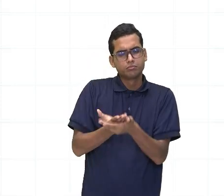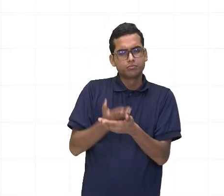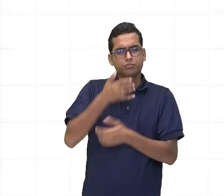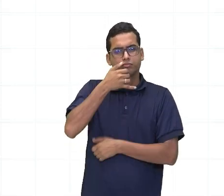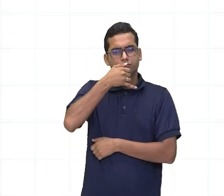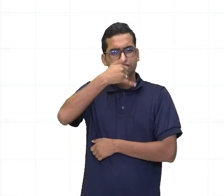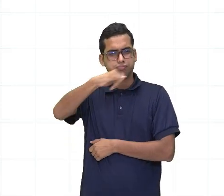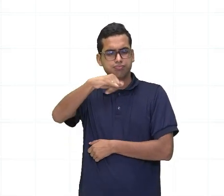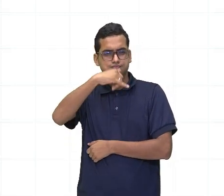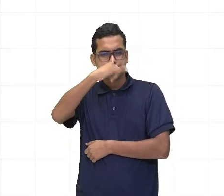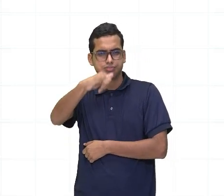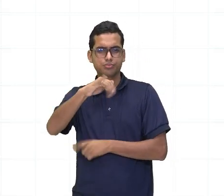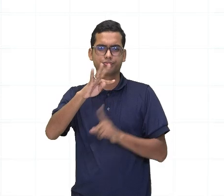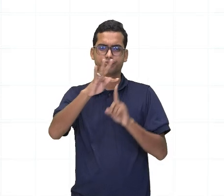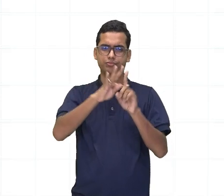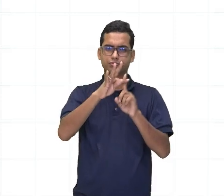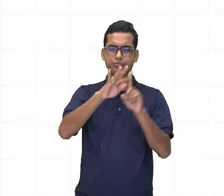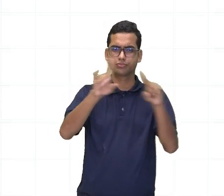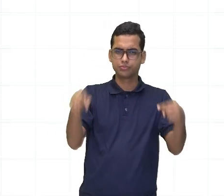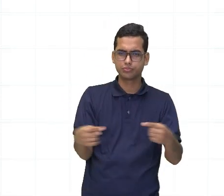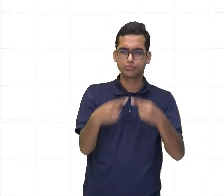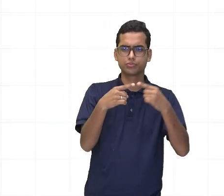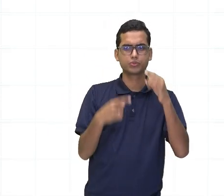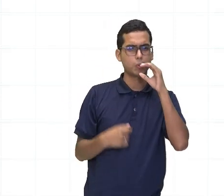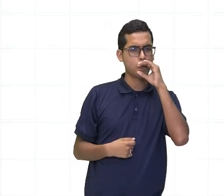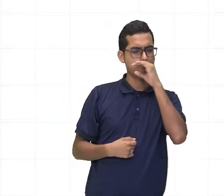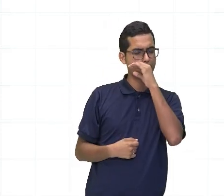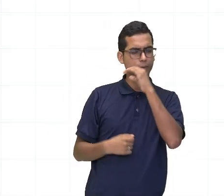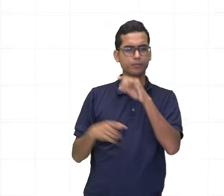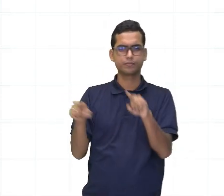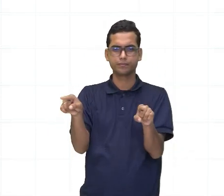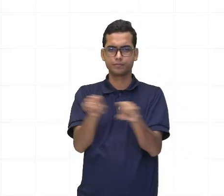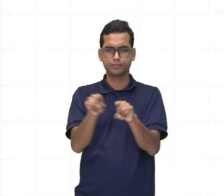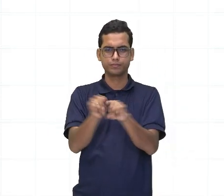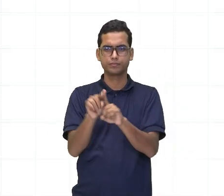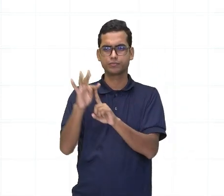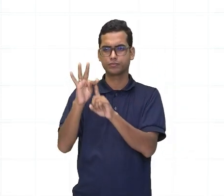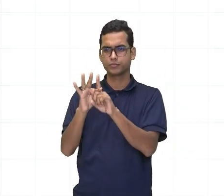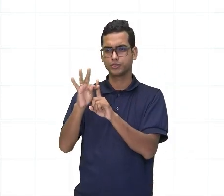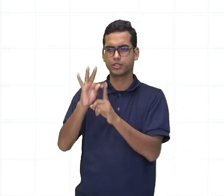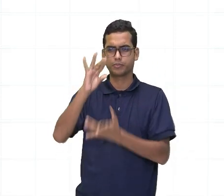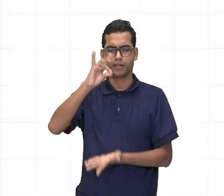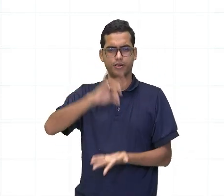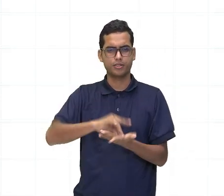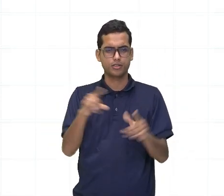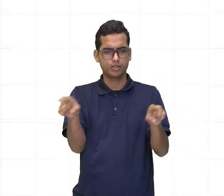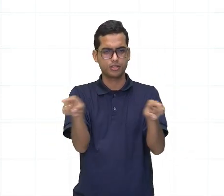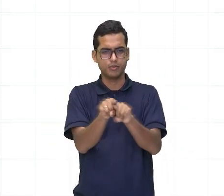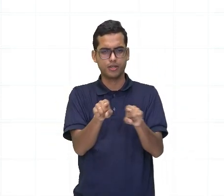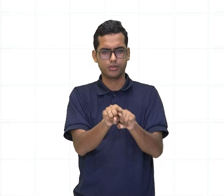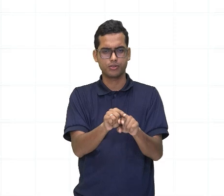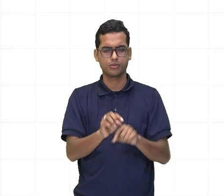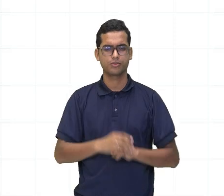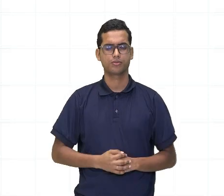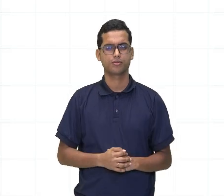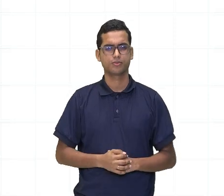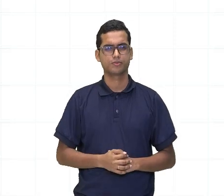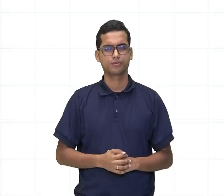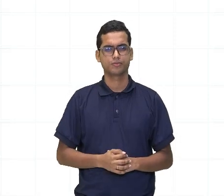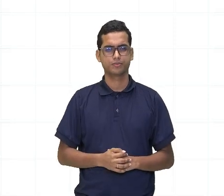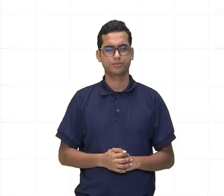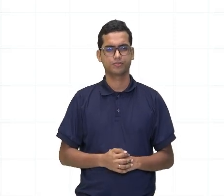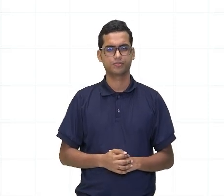ela está associada a calor, temperatura e trabalho, certo? Então, quando 2 corpos